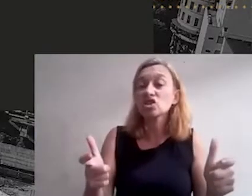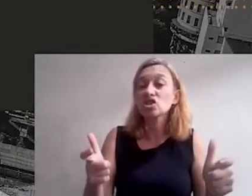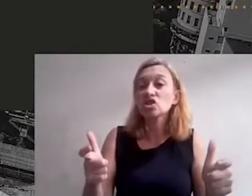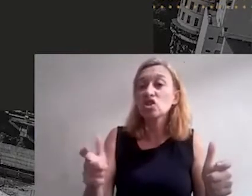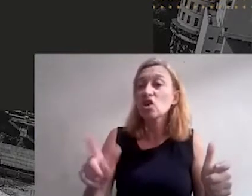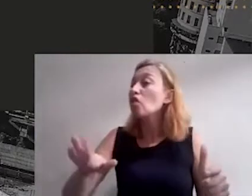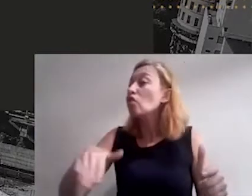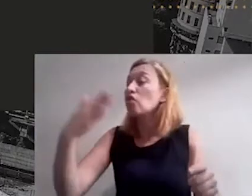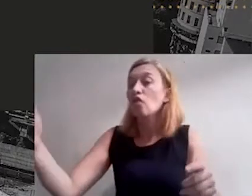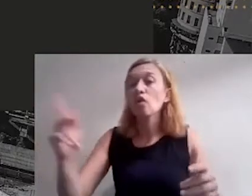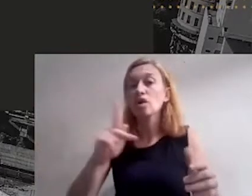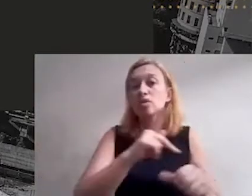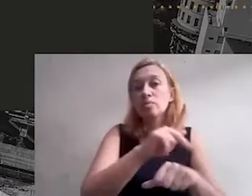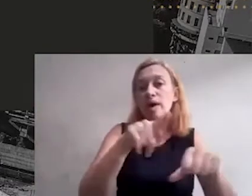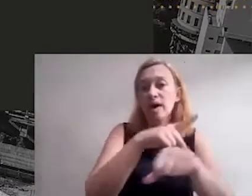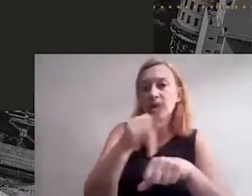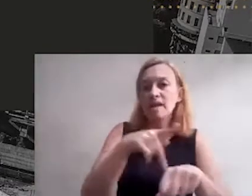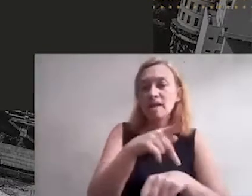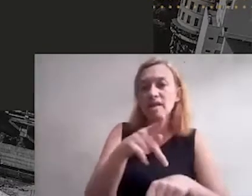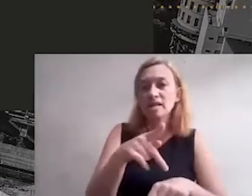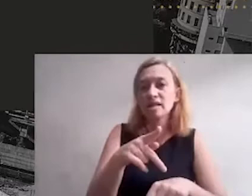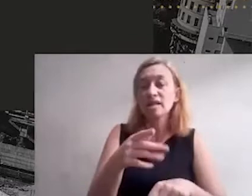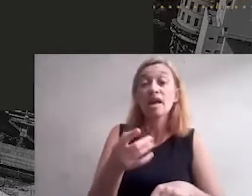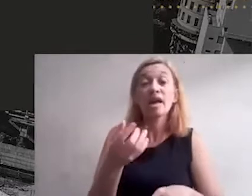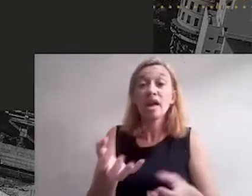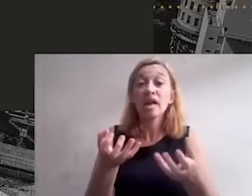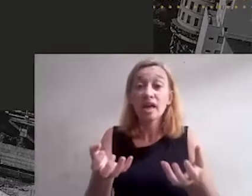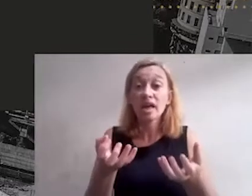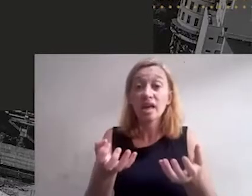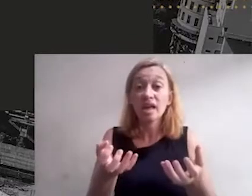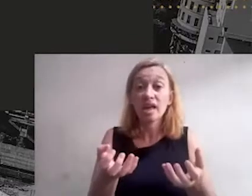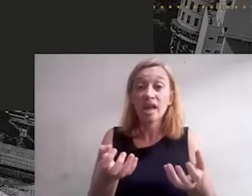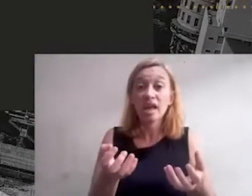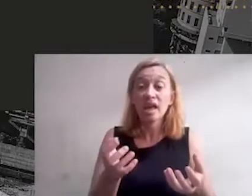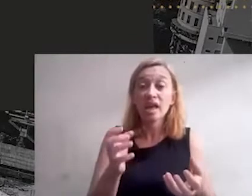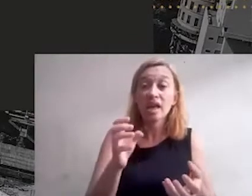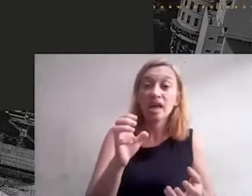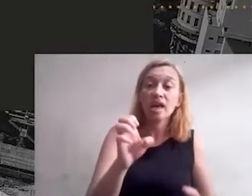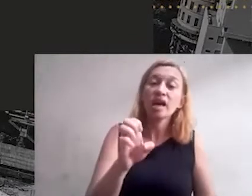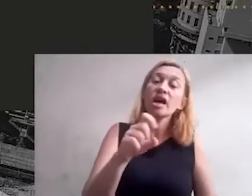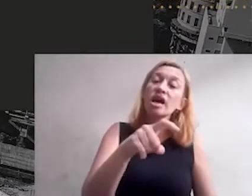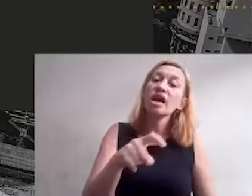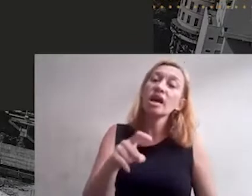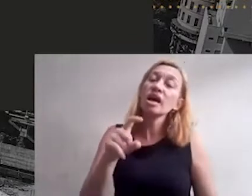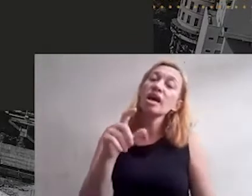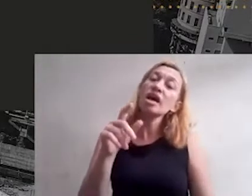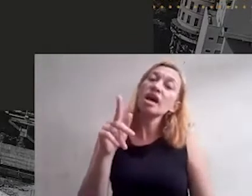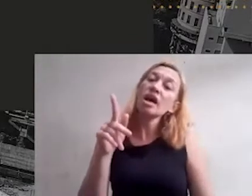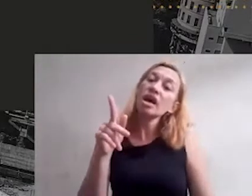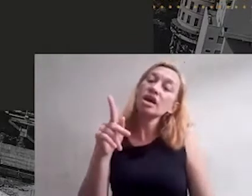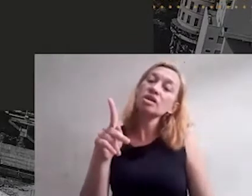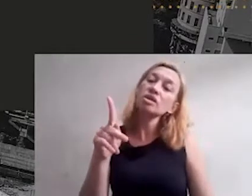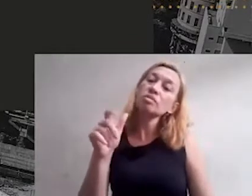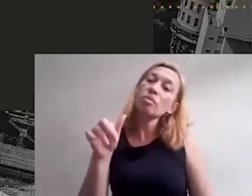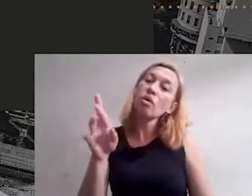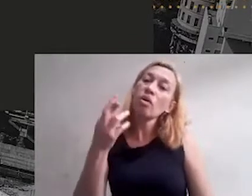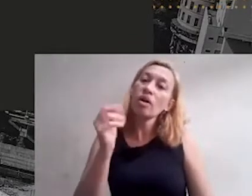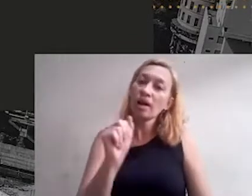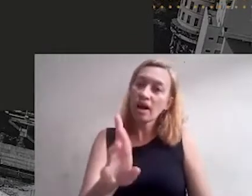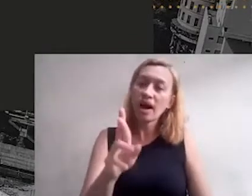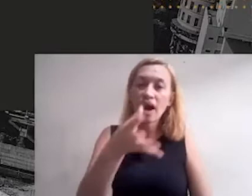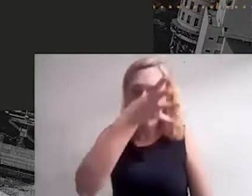precisa mandar os marines antes. Ela vai ser batida na porta do Ministério, do Governo do Estado, etc., que vai ser bem